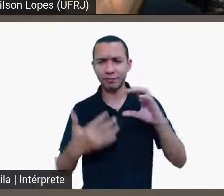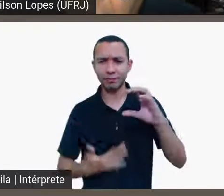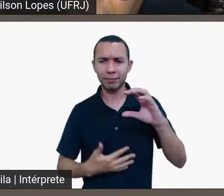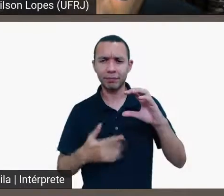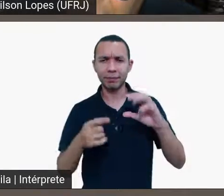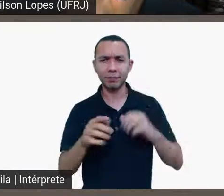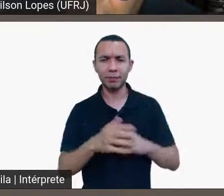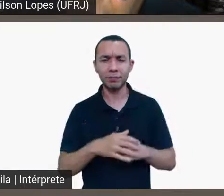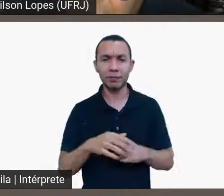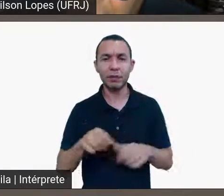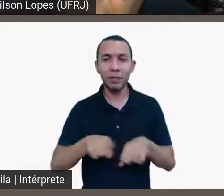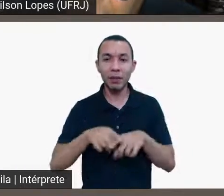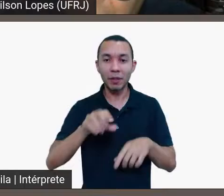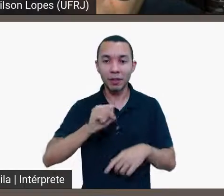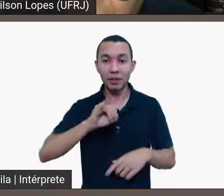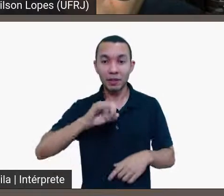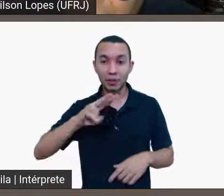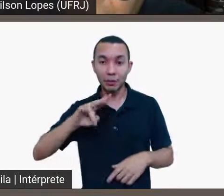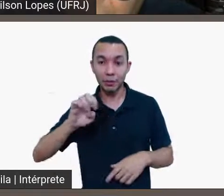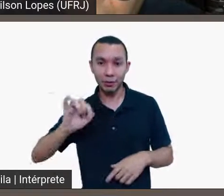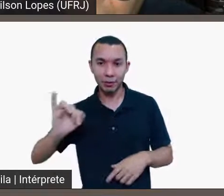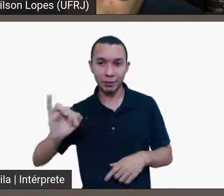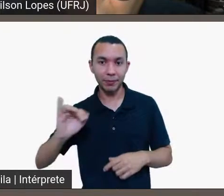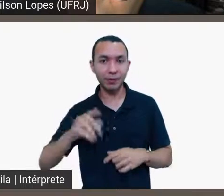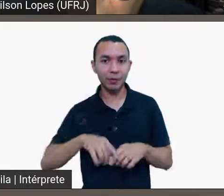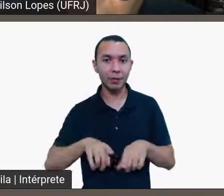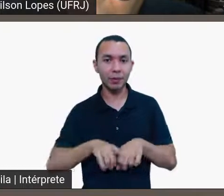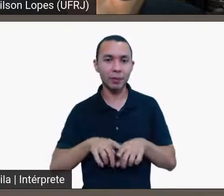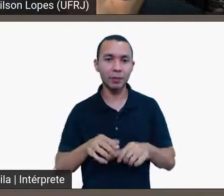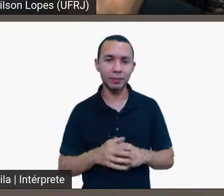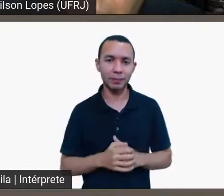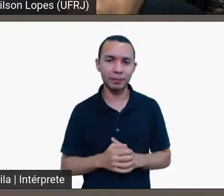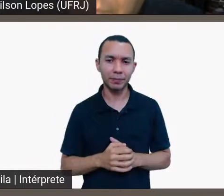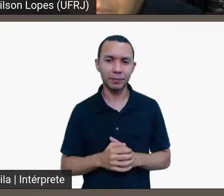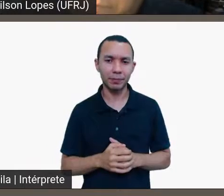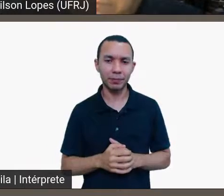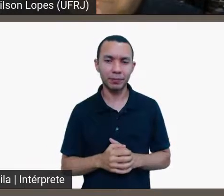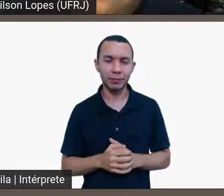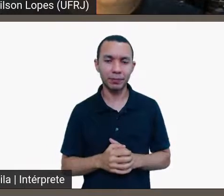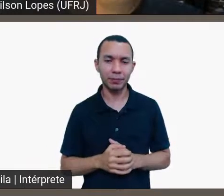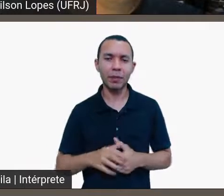próprio Silvio, né, que são